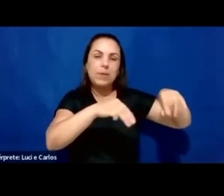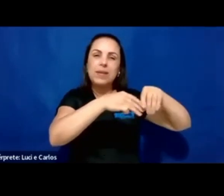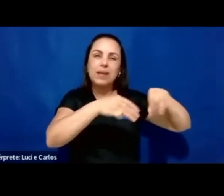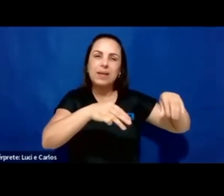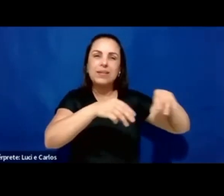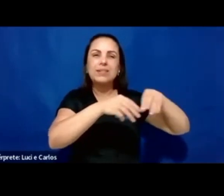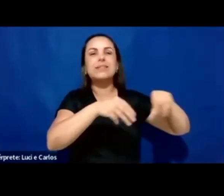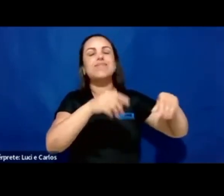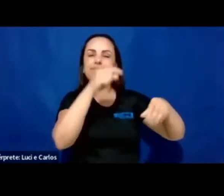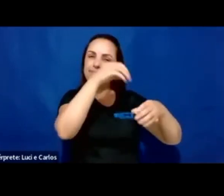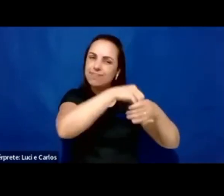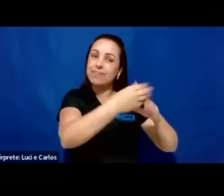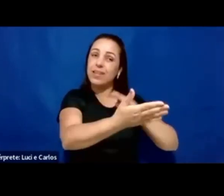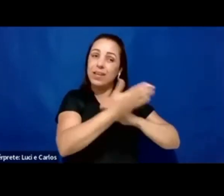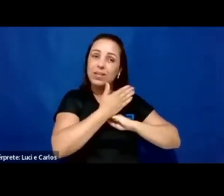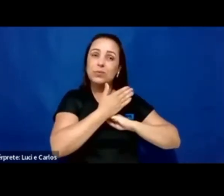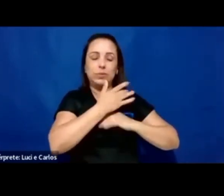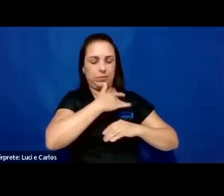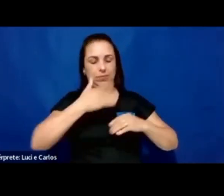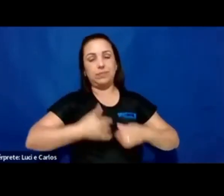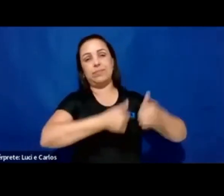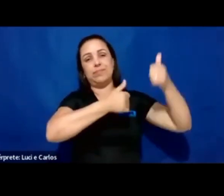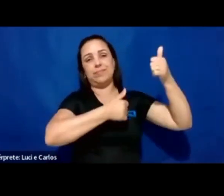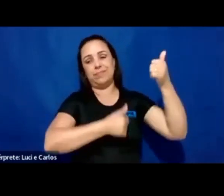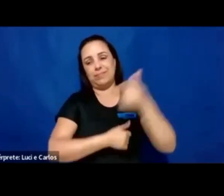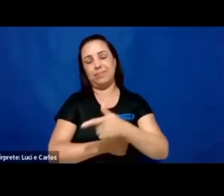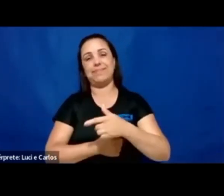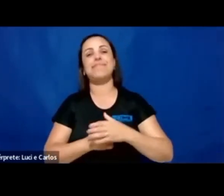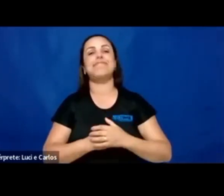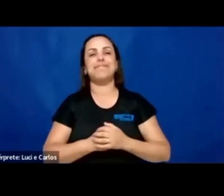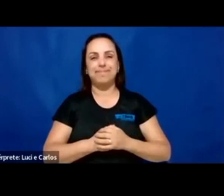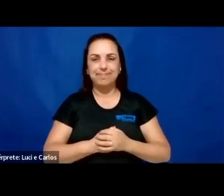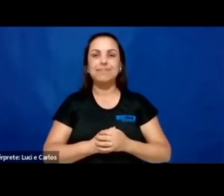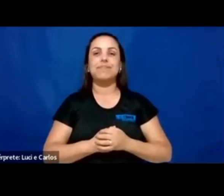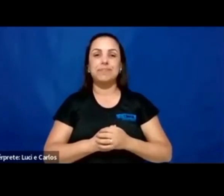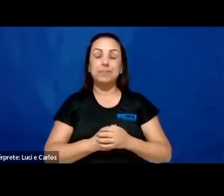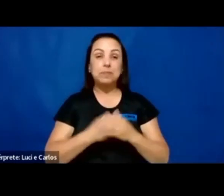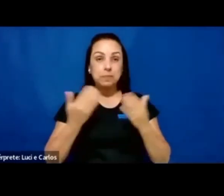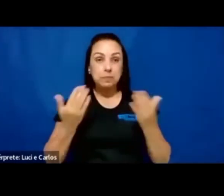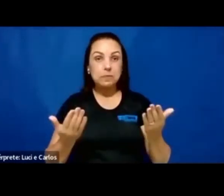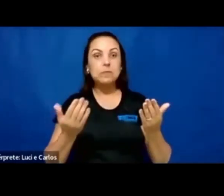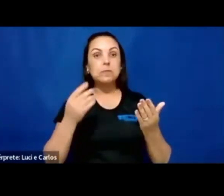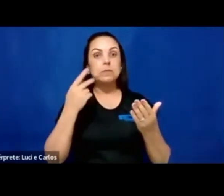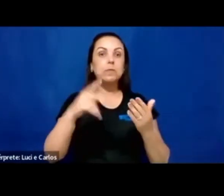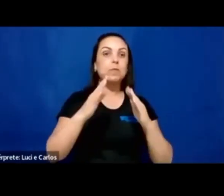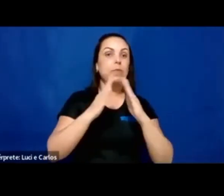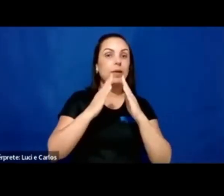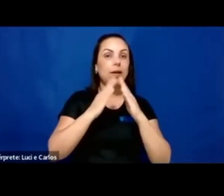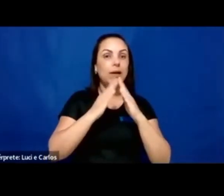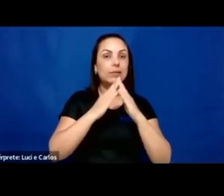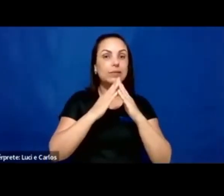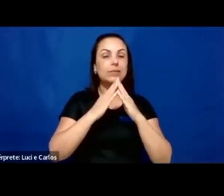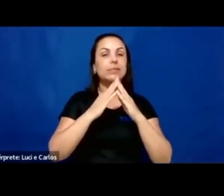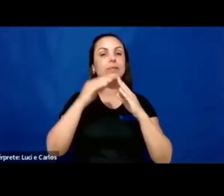tudo mais, eles melhoram absurdamente a qualidade da água. Então, você tem um produto dentro da sua casa